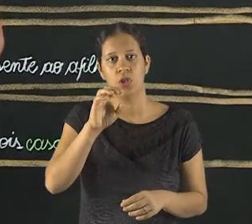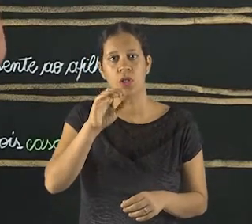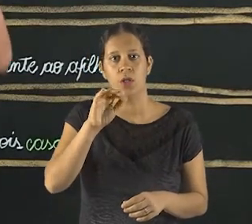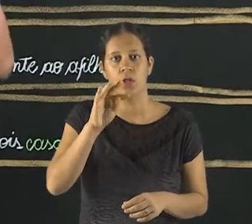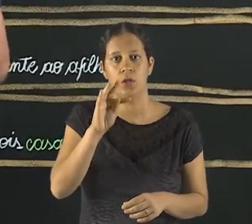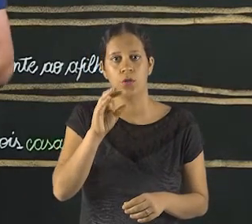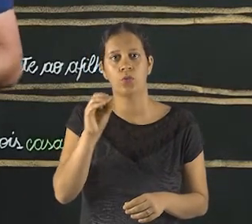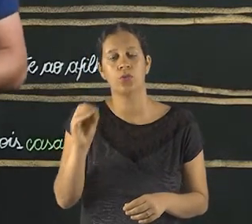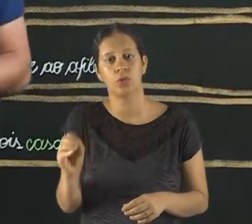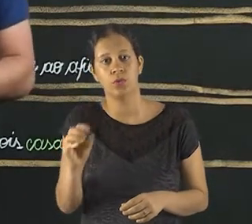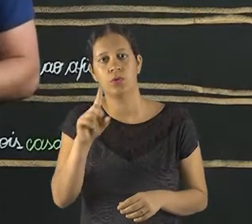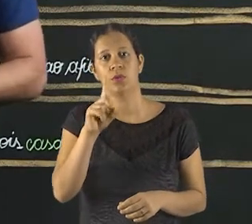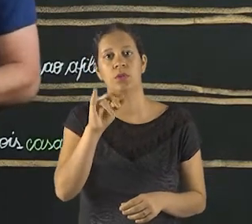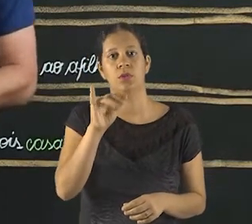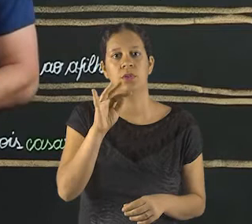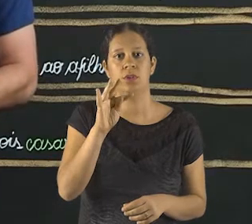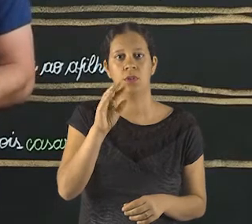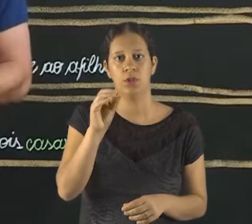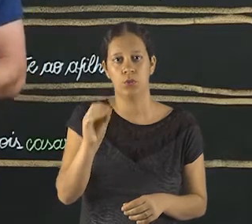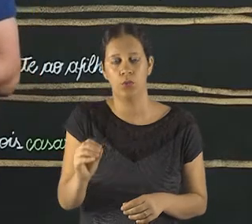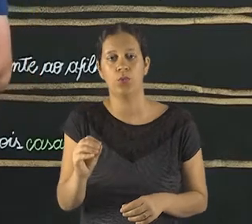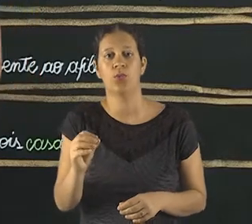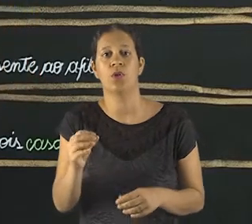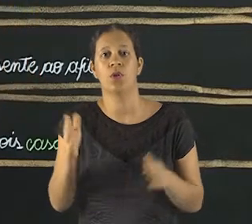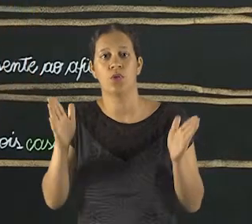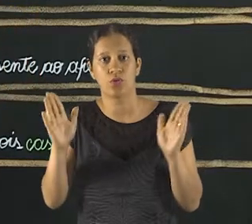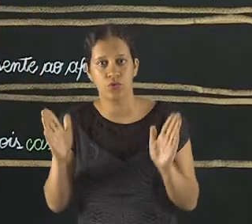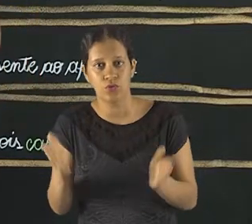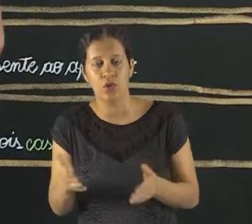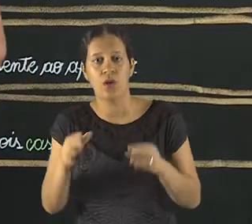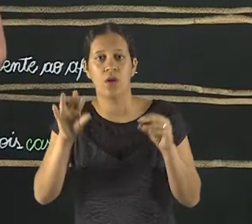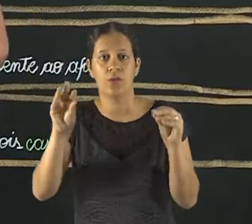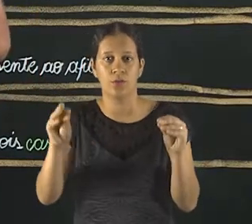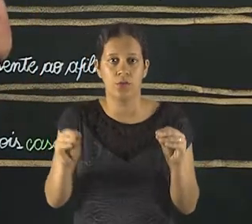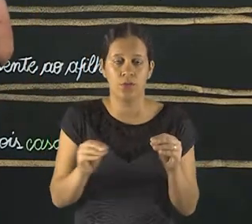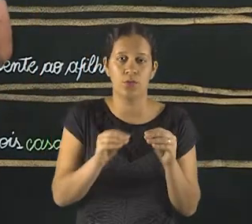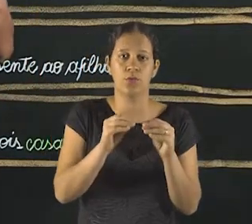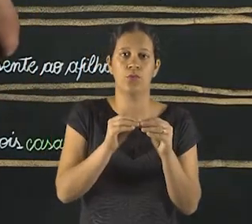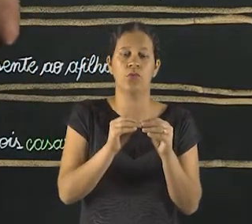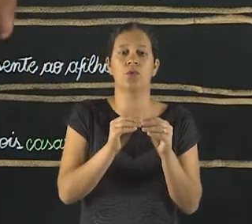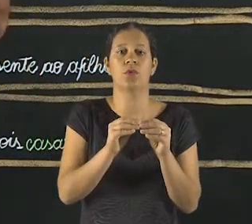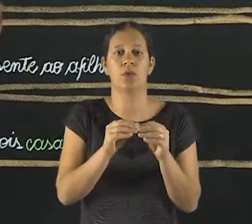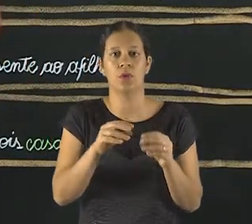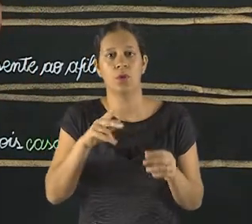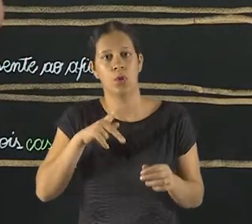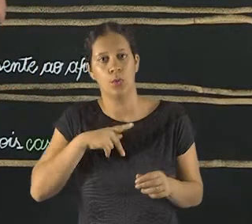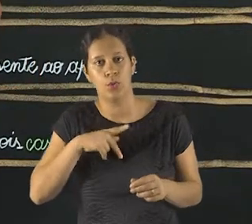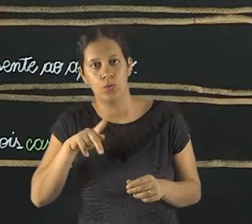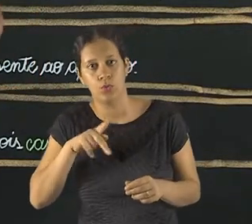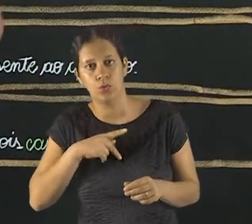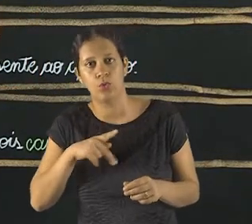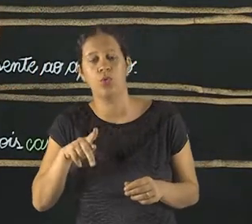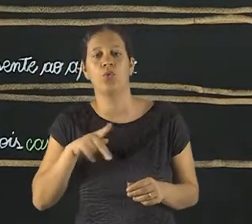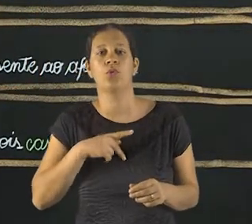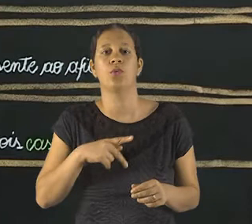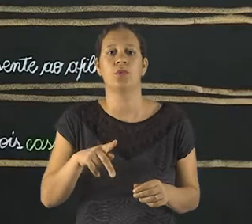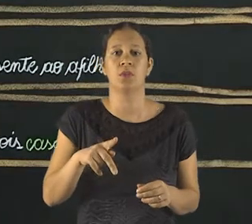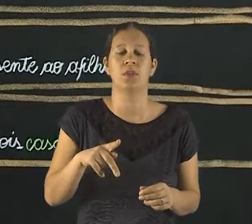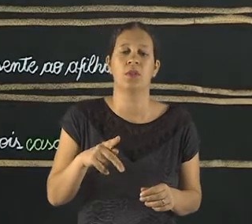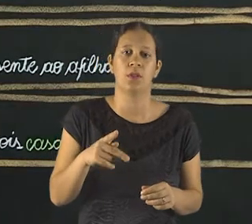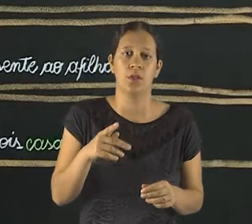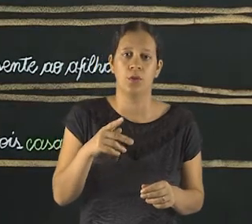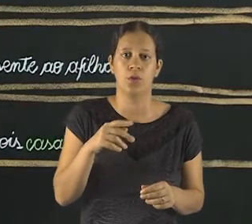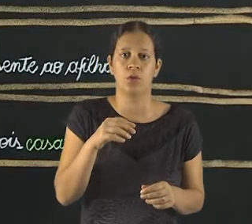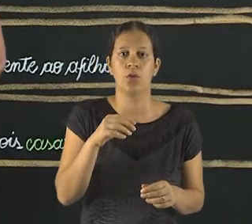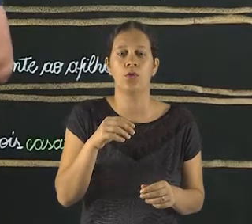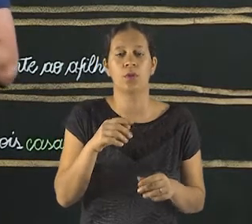que são os complementos. Esses elementos podem ser os pronomes oblíquos, que no caso dos objetos diretos podem ser os pronomes os, aas, ou